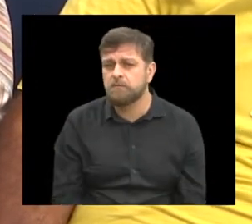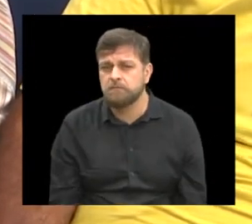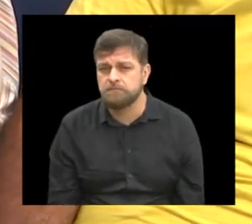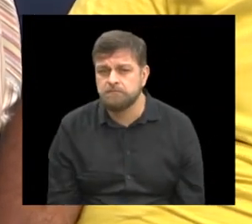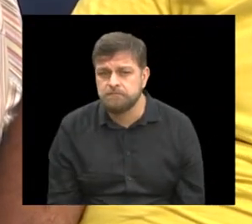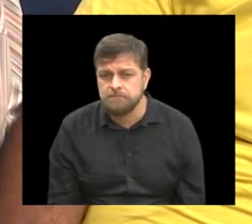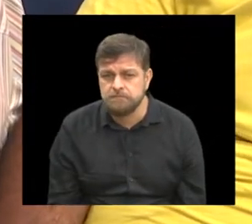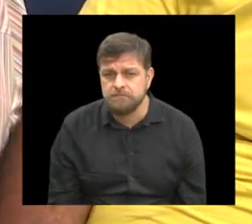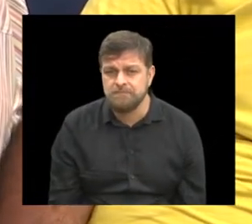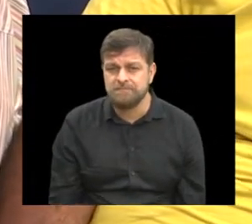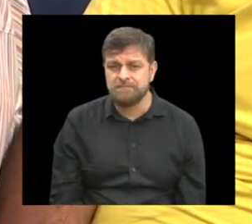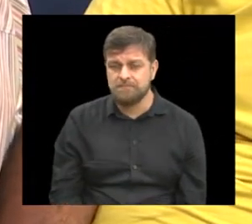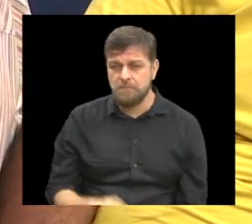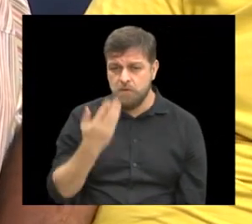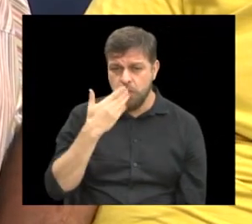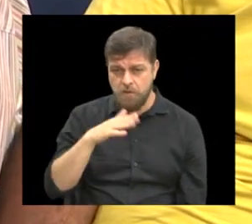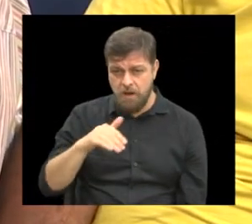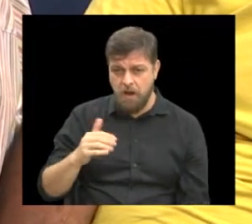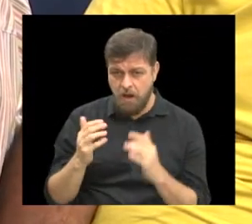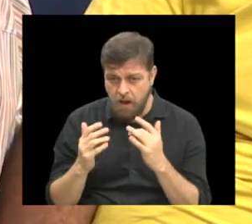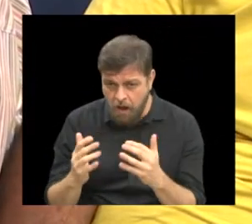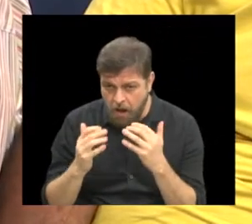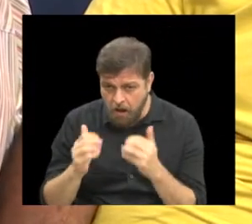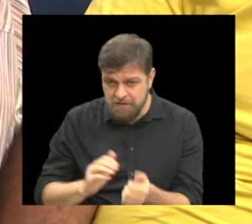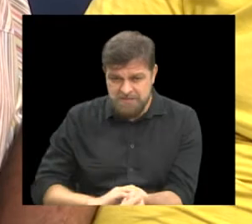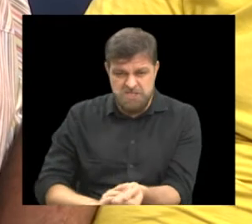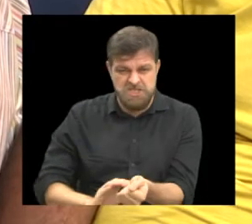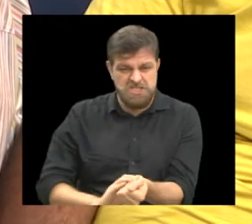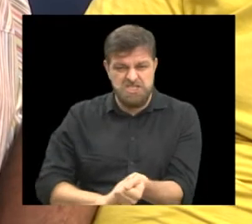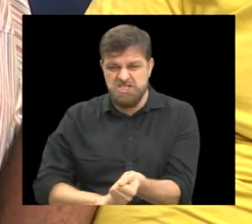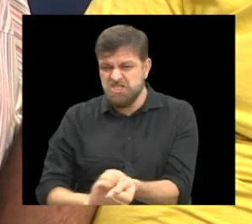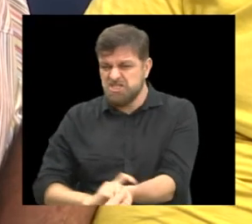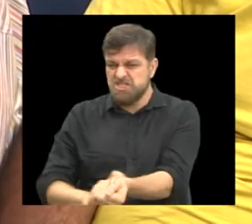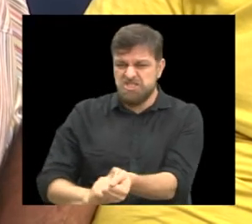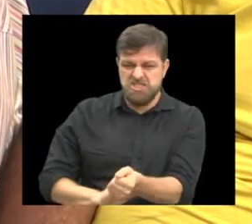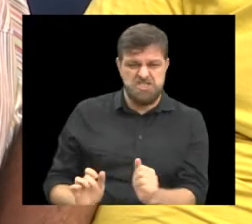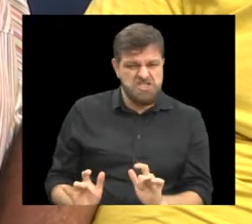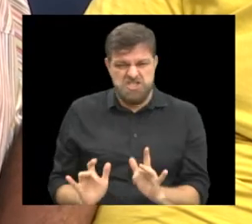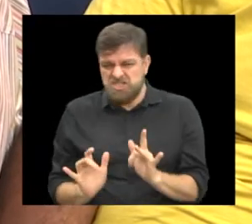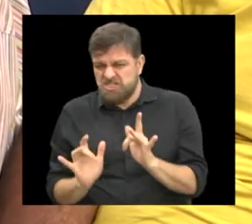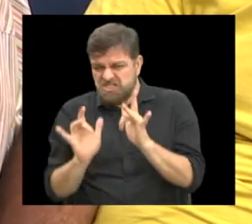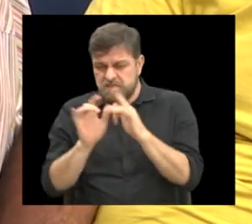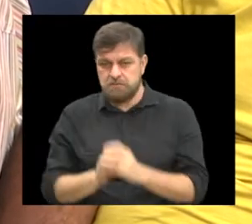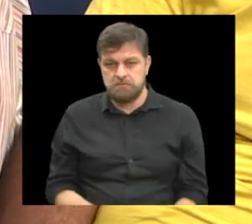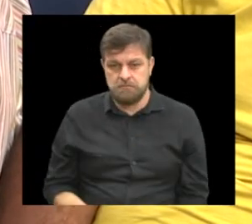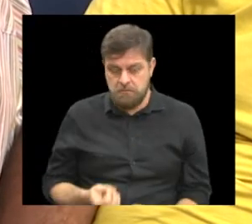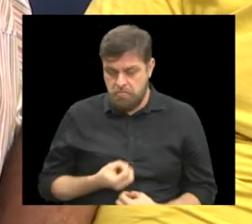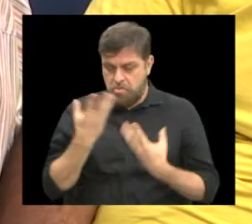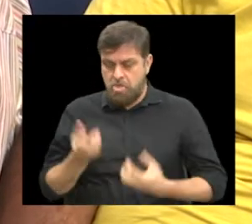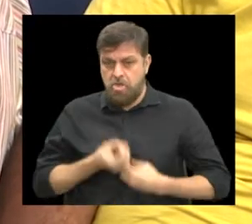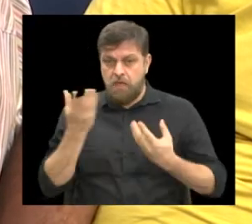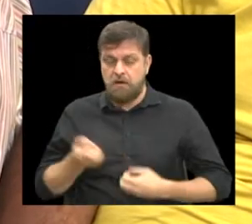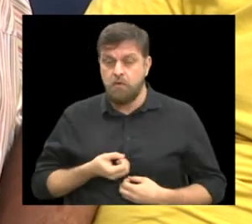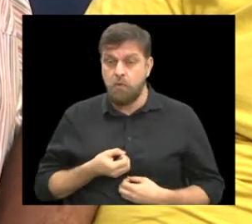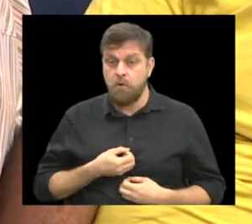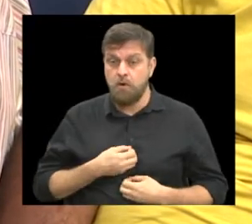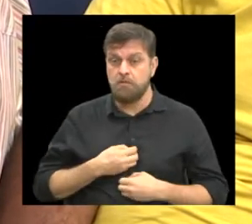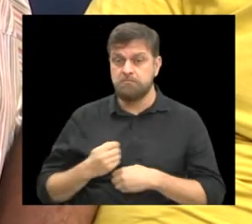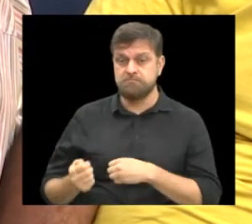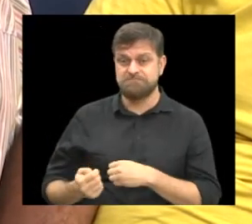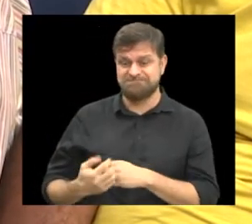Num autista, a agressividade dele é espontânea ou